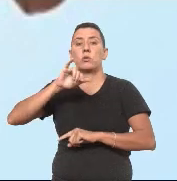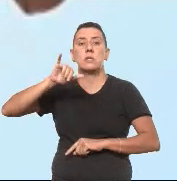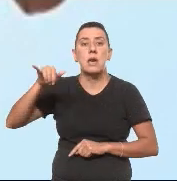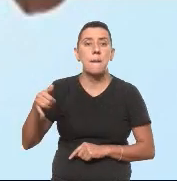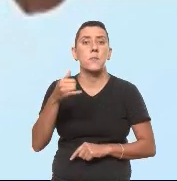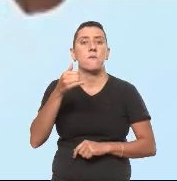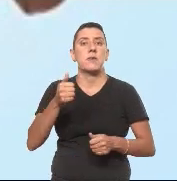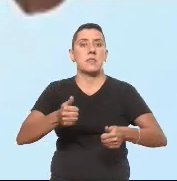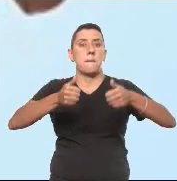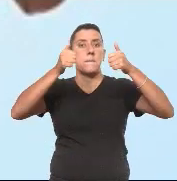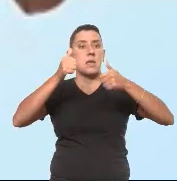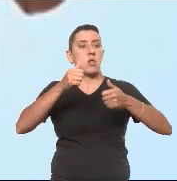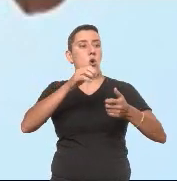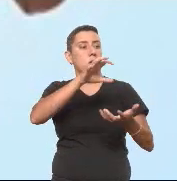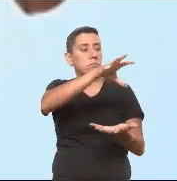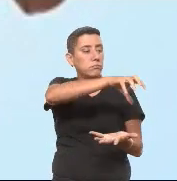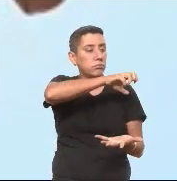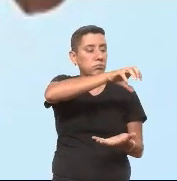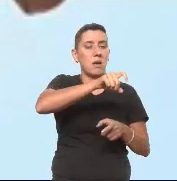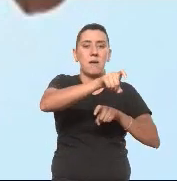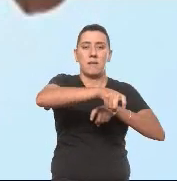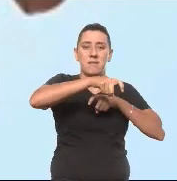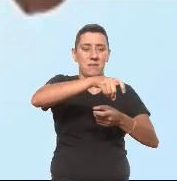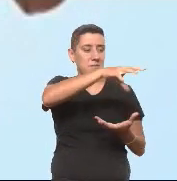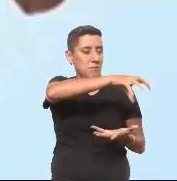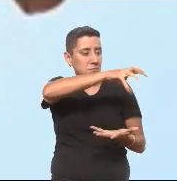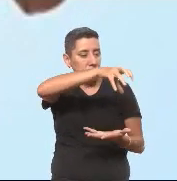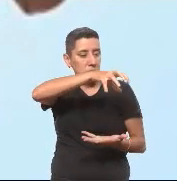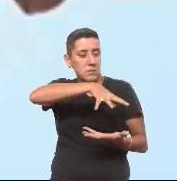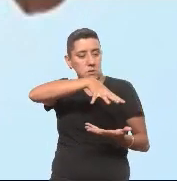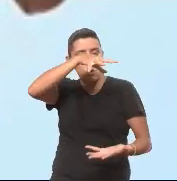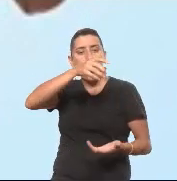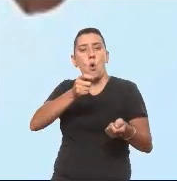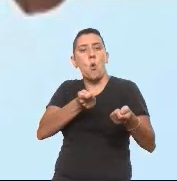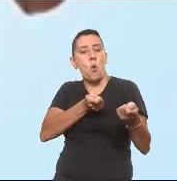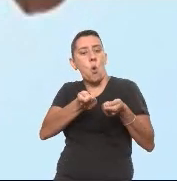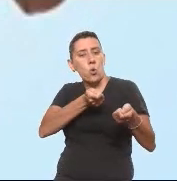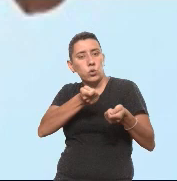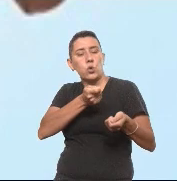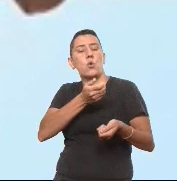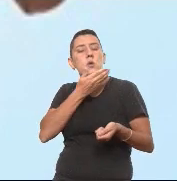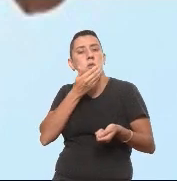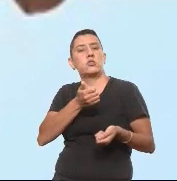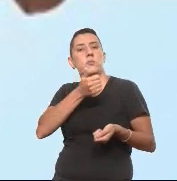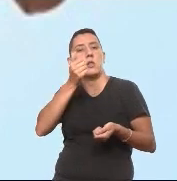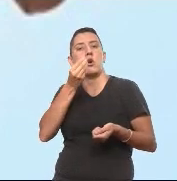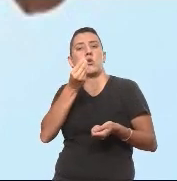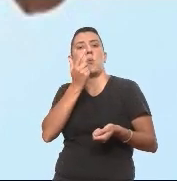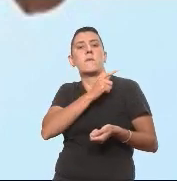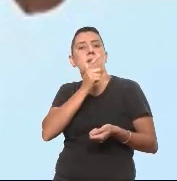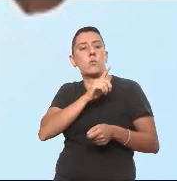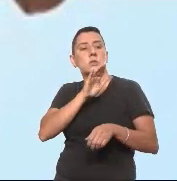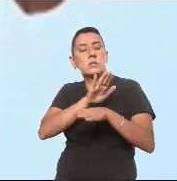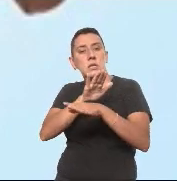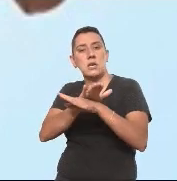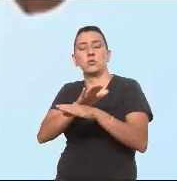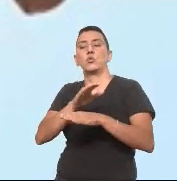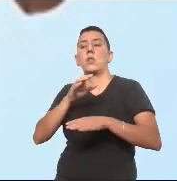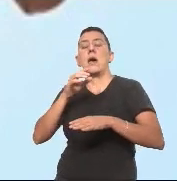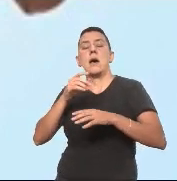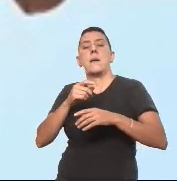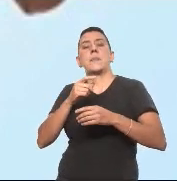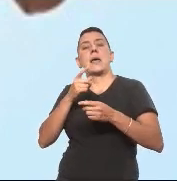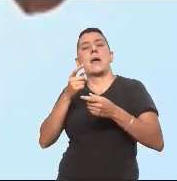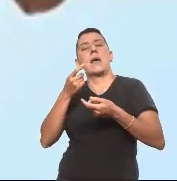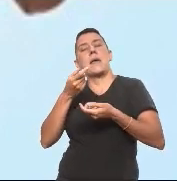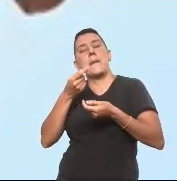aproveitamento melhor plantio melhor colheita melhor controle né de como eu vou irrigar de que forma vou ligar então